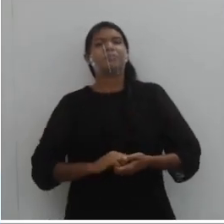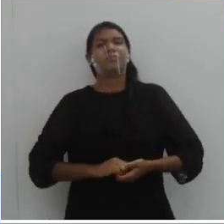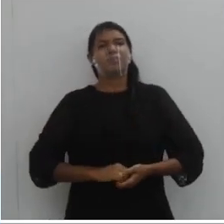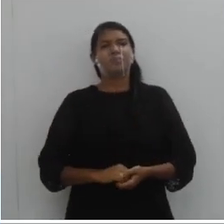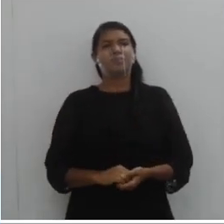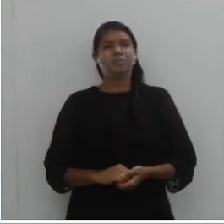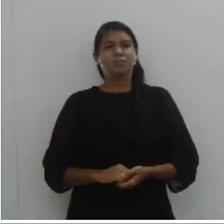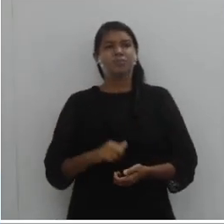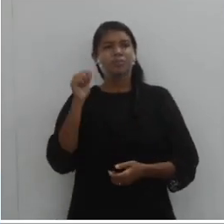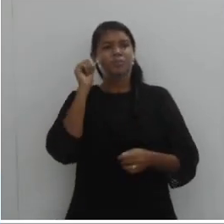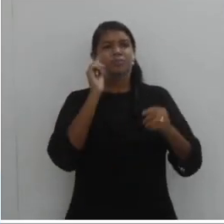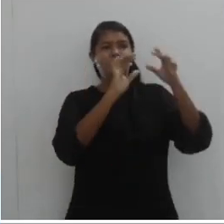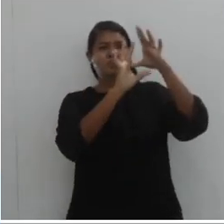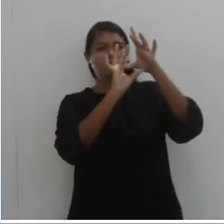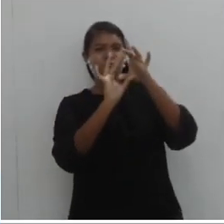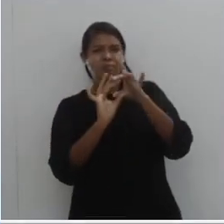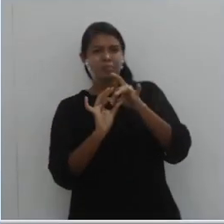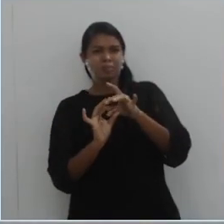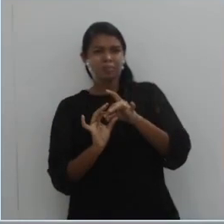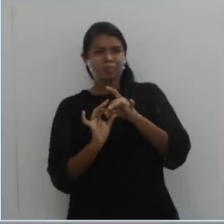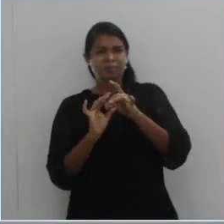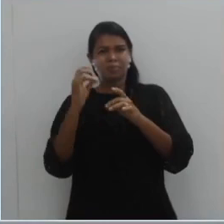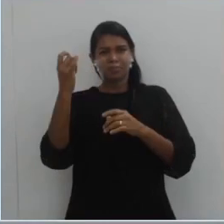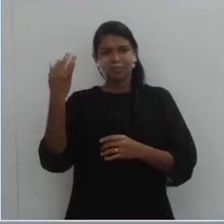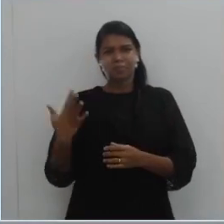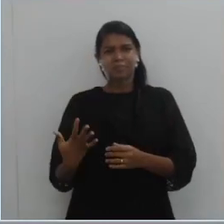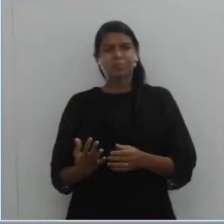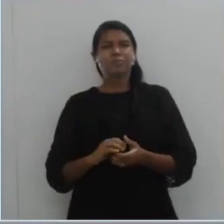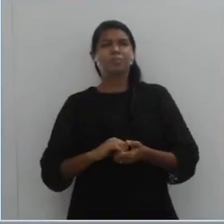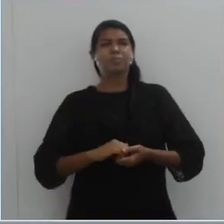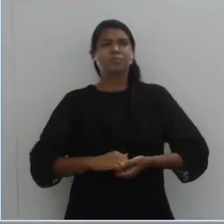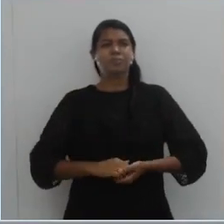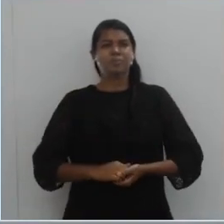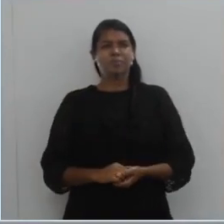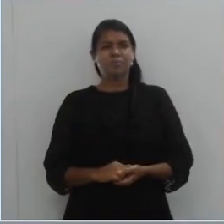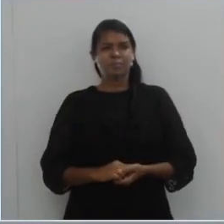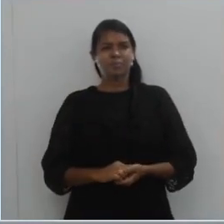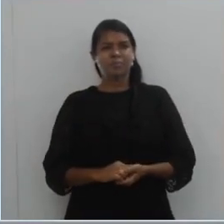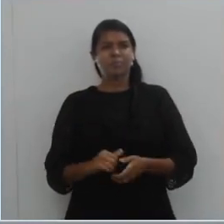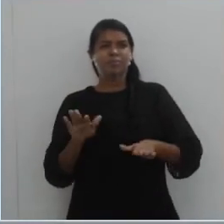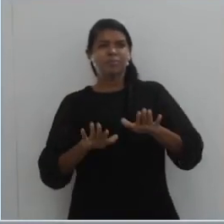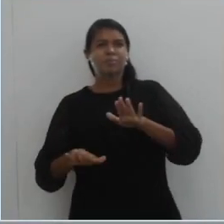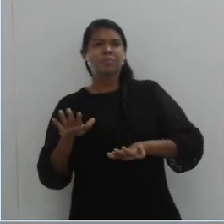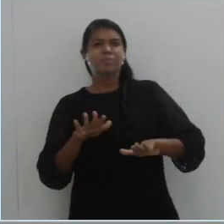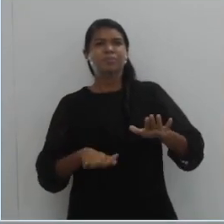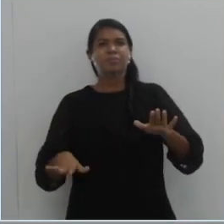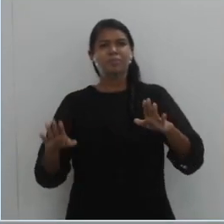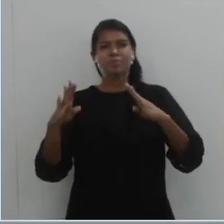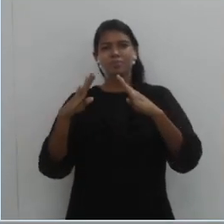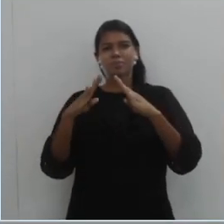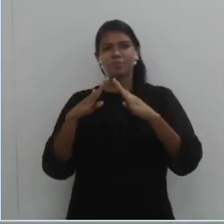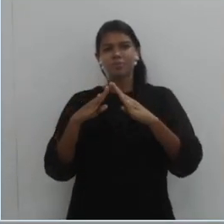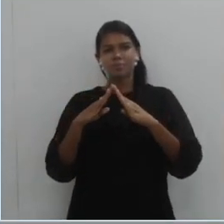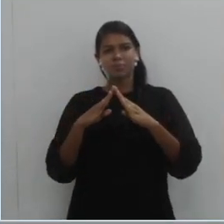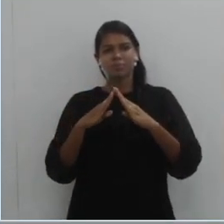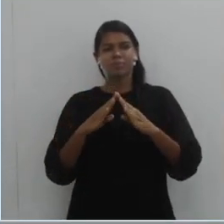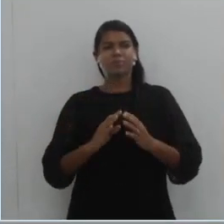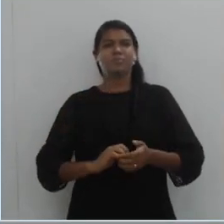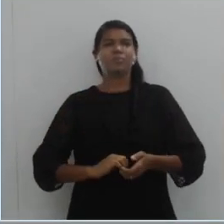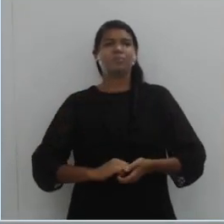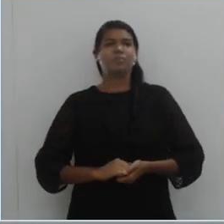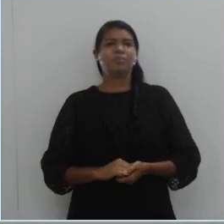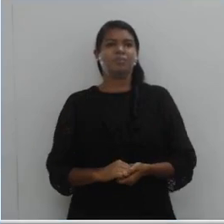nesse contexto, pessoal, está ali, ó, como doméstica. O segundo ponto, descendo